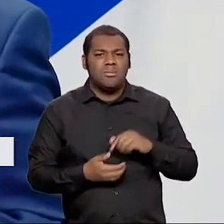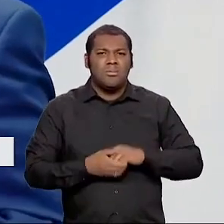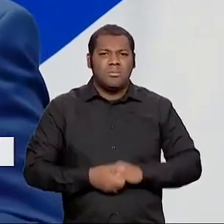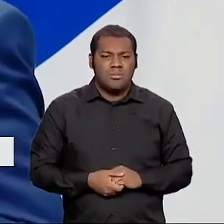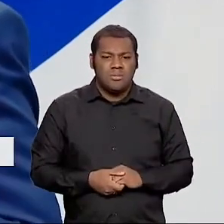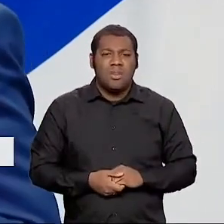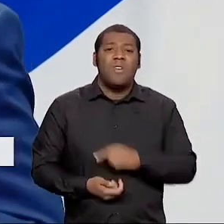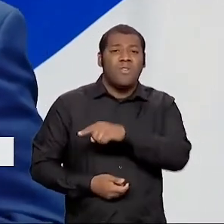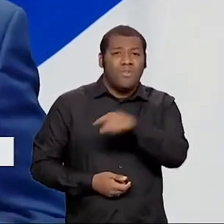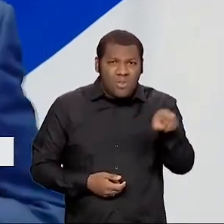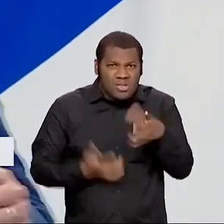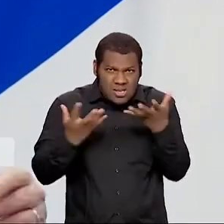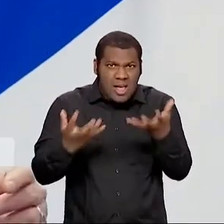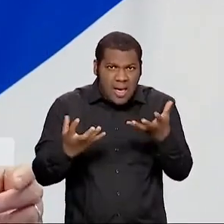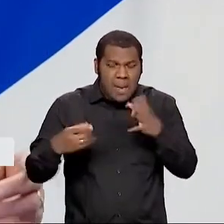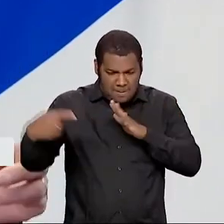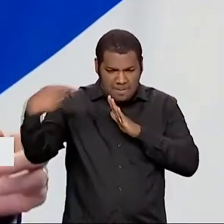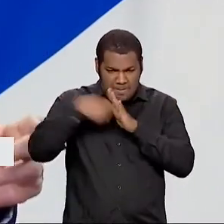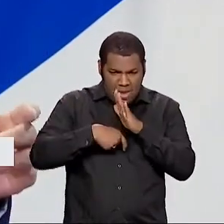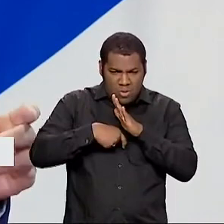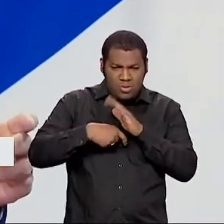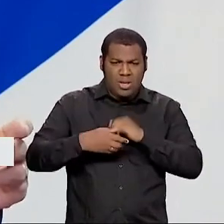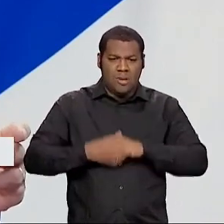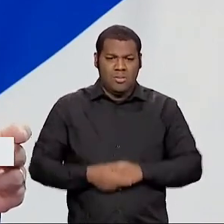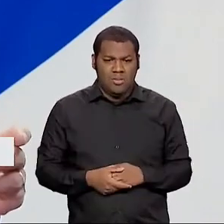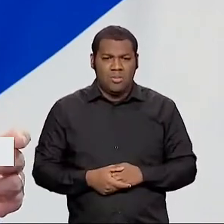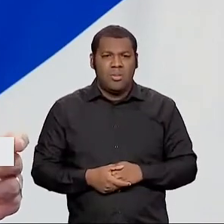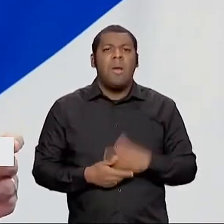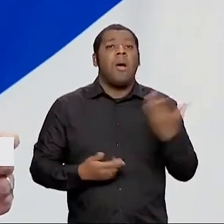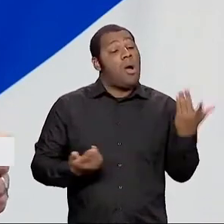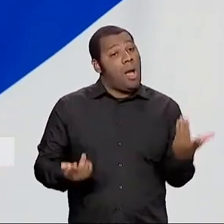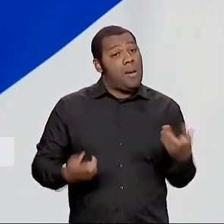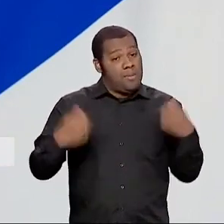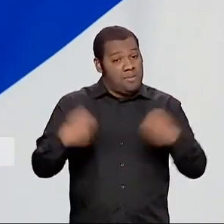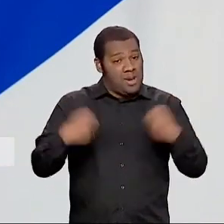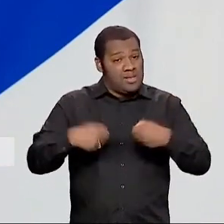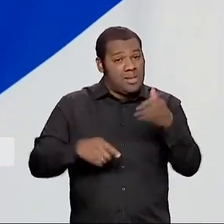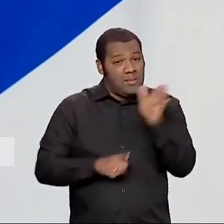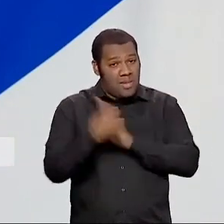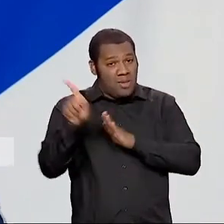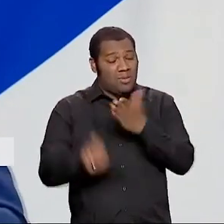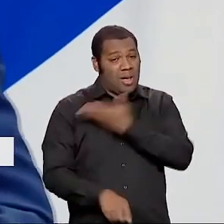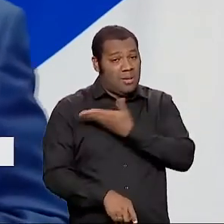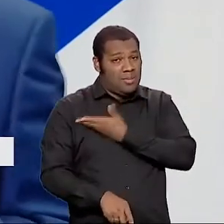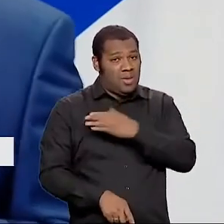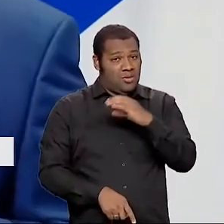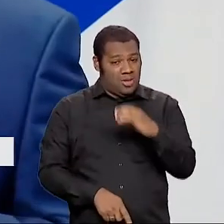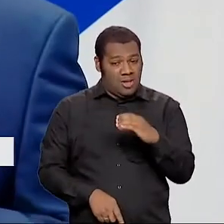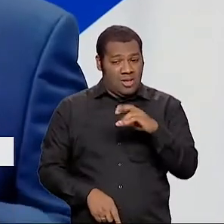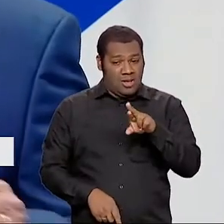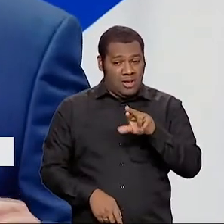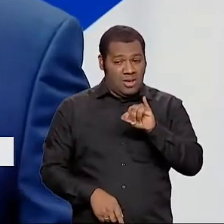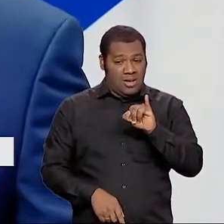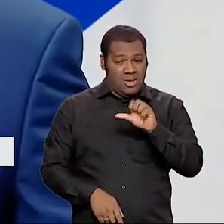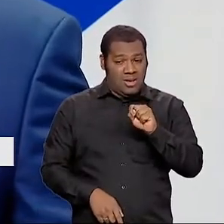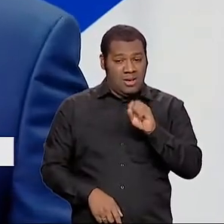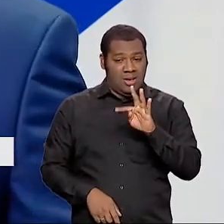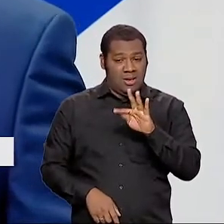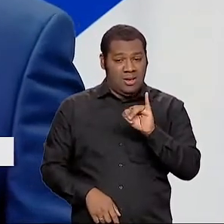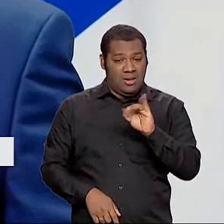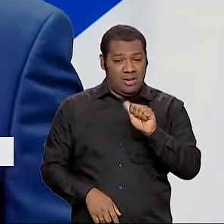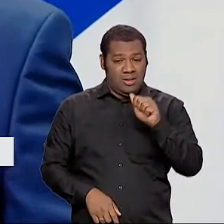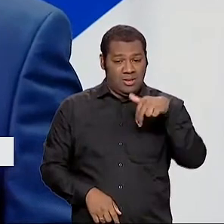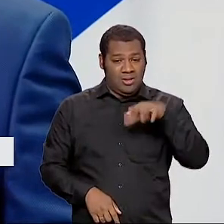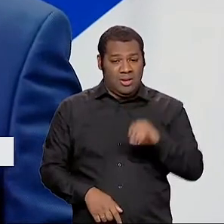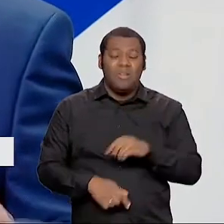Quem quiser fazer pergunta ao companheiro Cristiano, sabe? Mas, como você